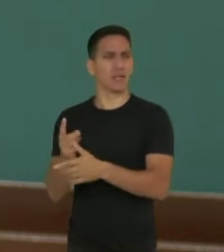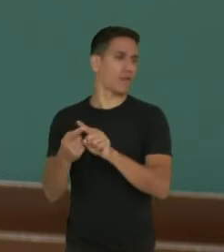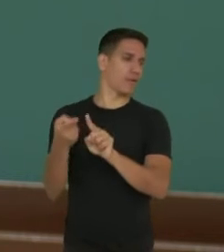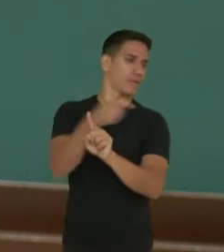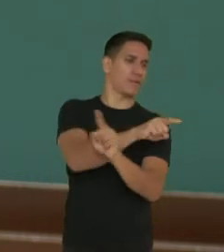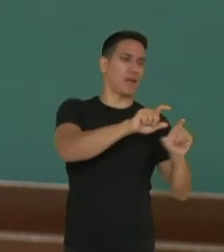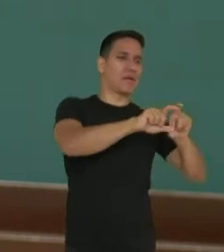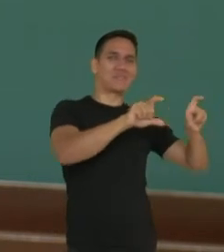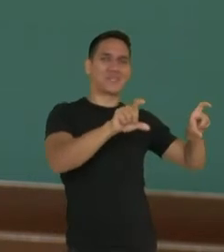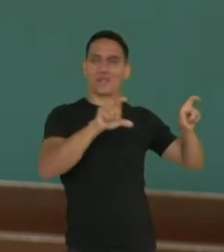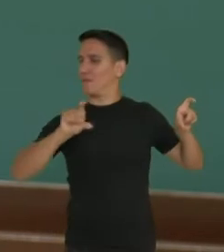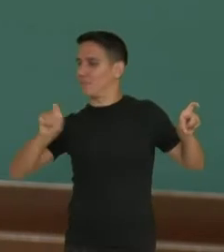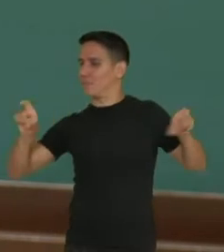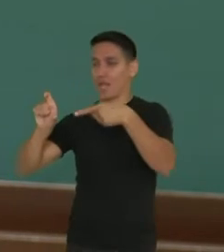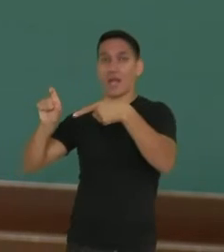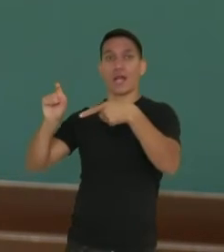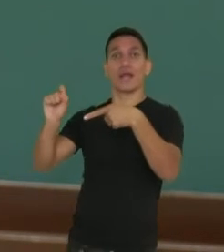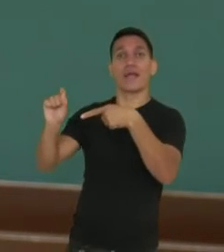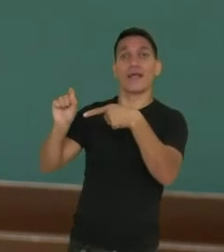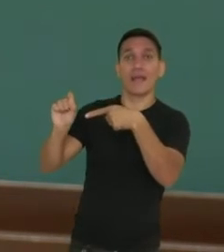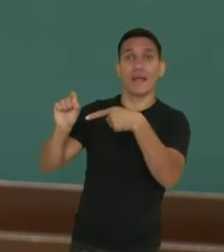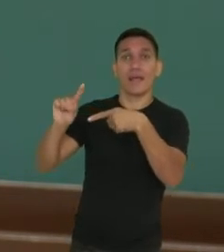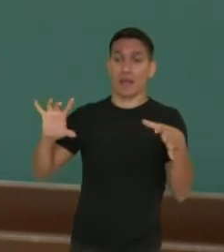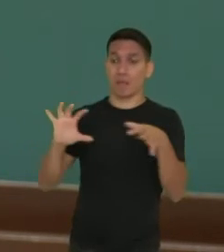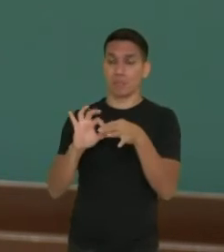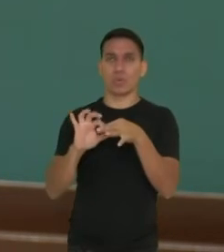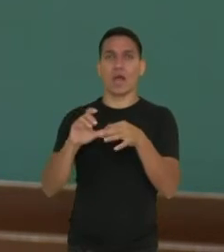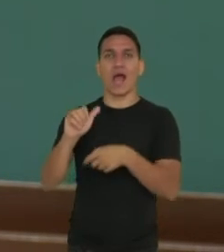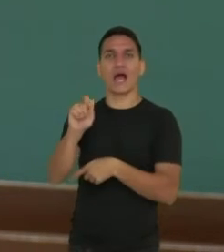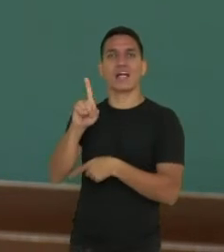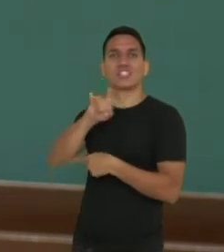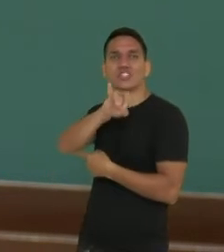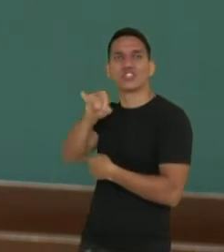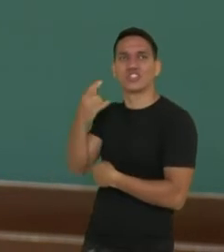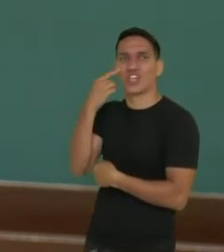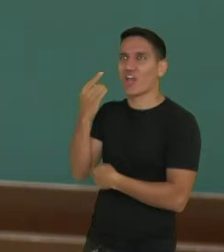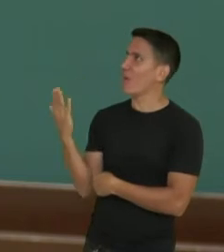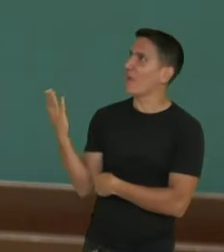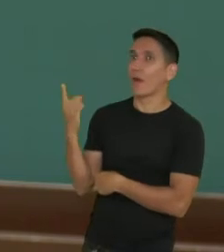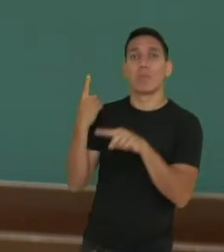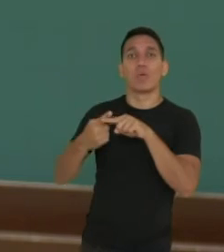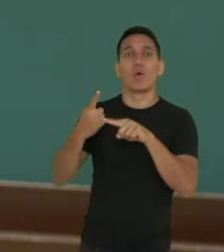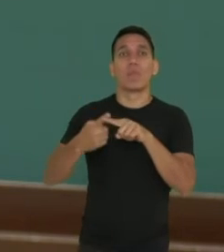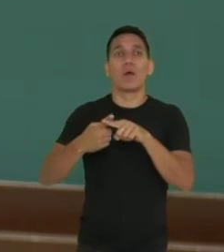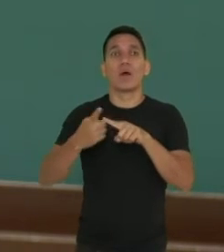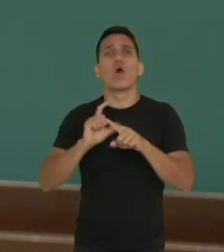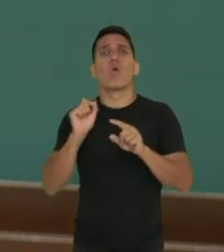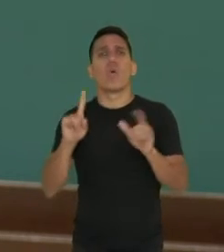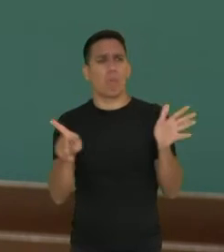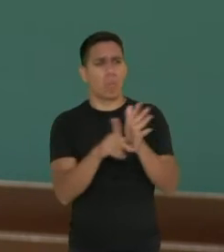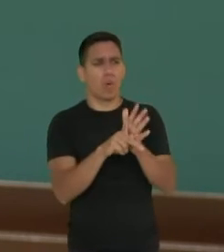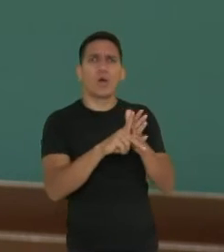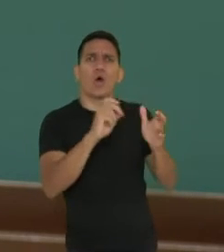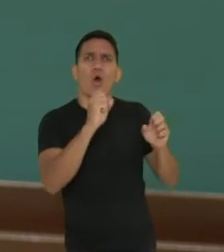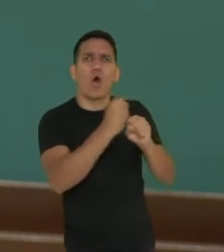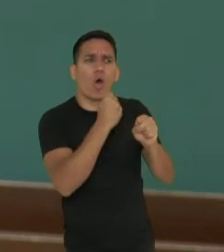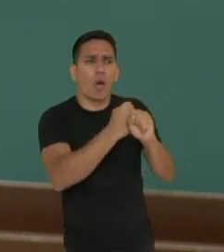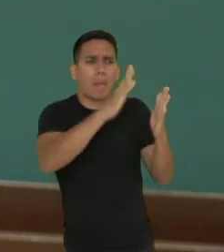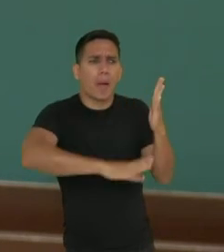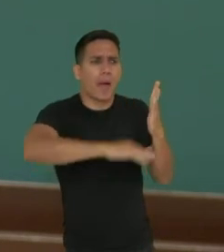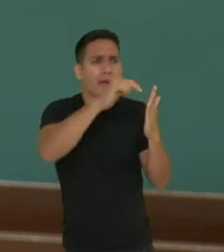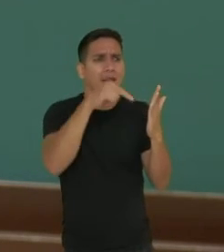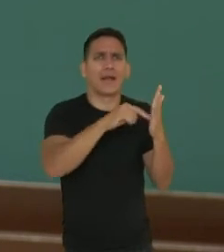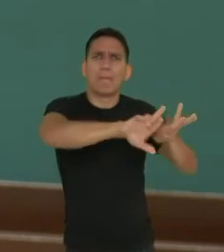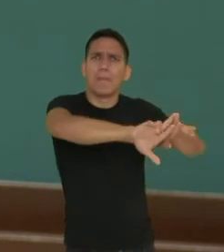a função de adjetivo, porque está caracterizando esse termo obras. Como é que são essas obras? Que